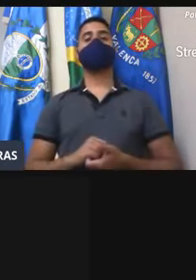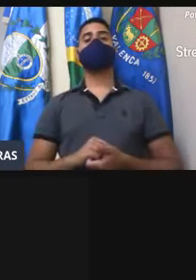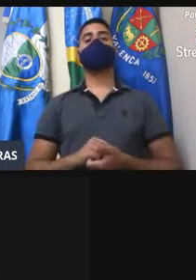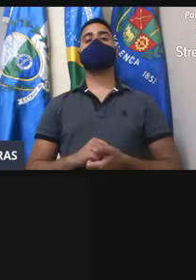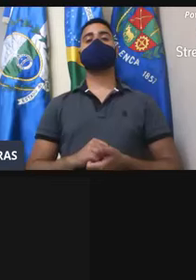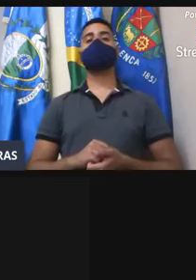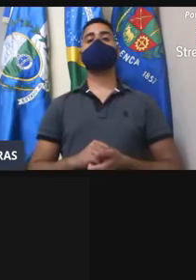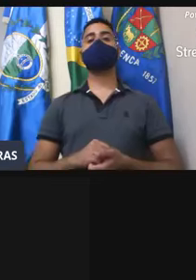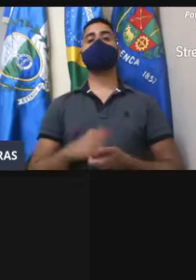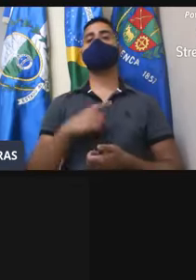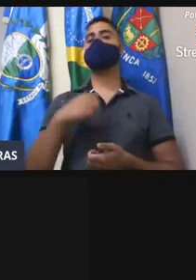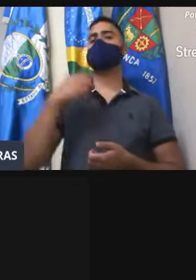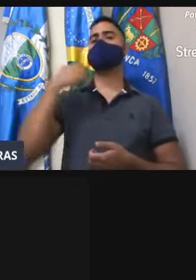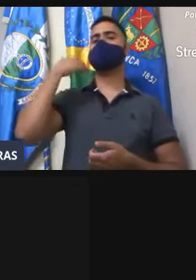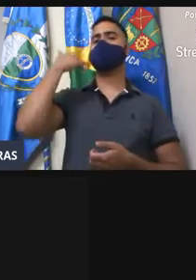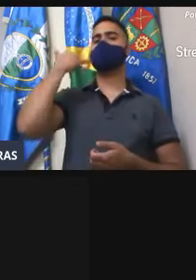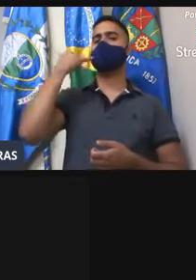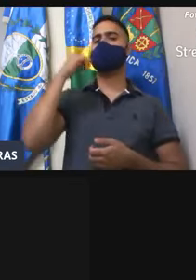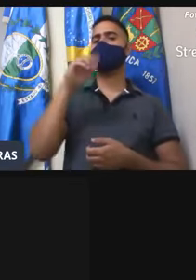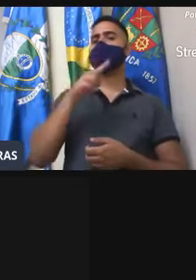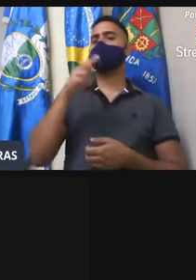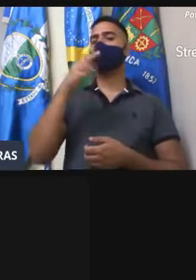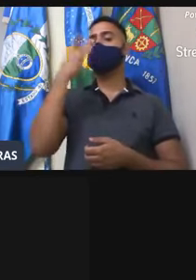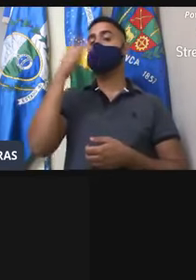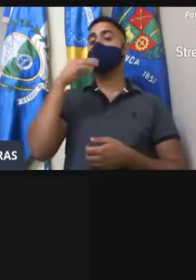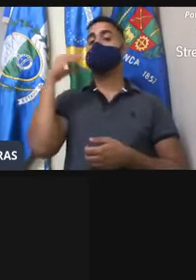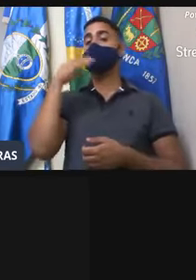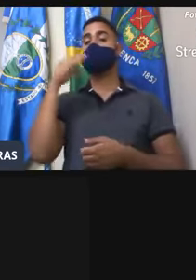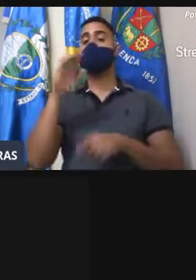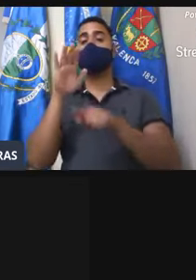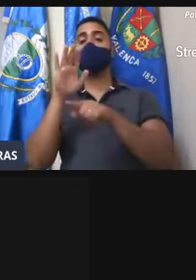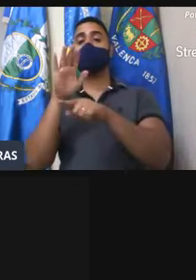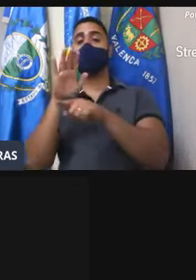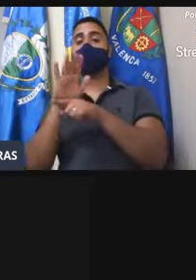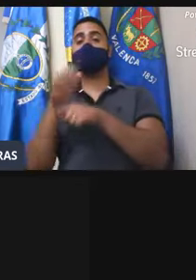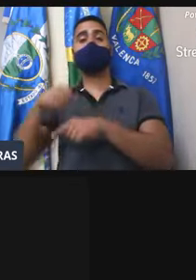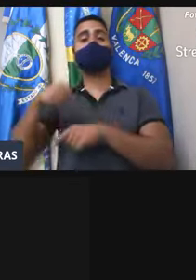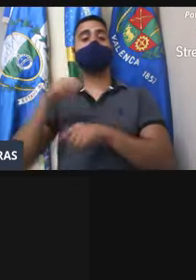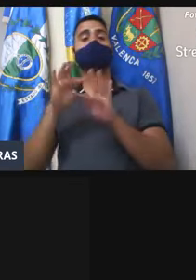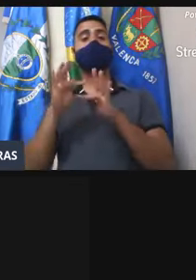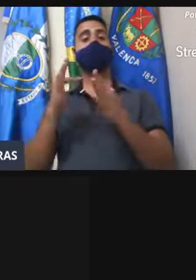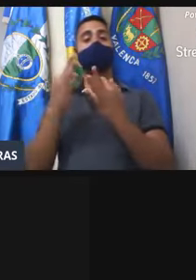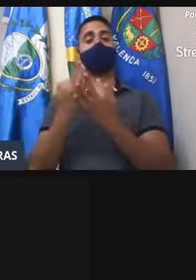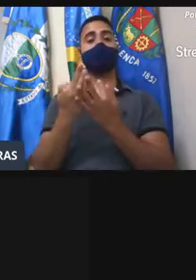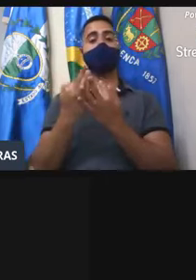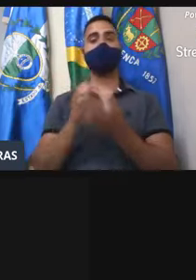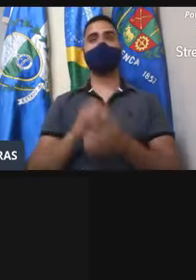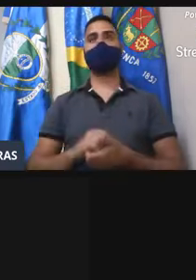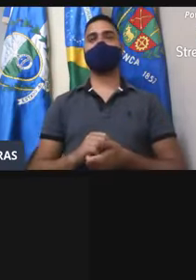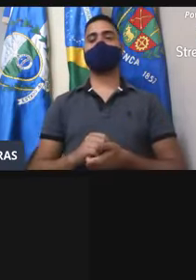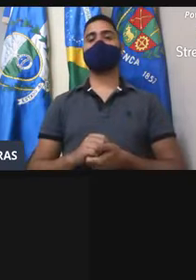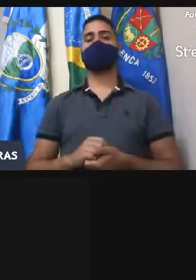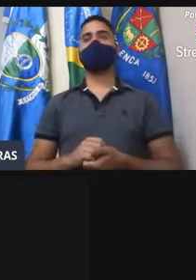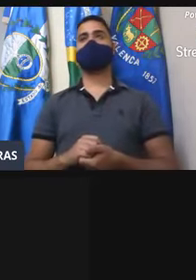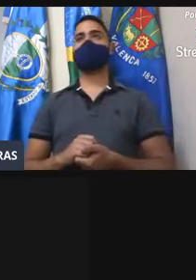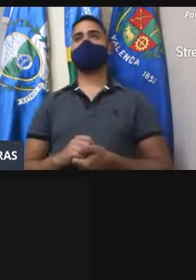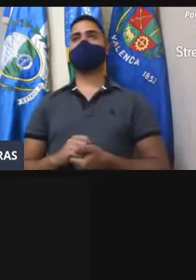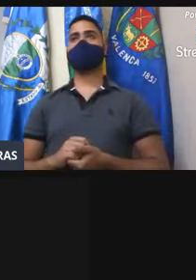Telefones celulares para atender a base emergencial do Bolsa Família, que está funcionando no Bolsa